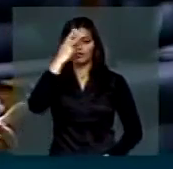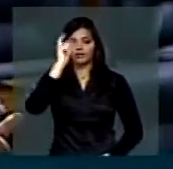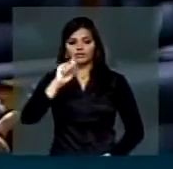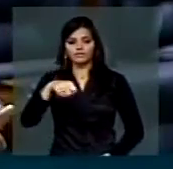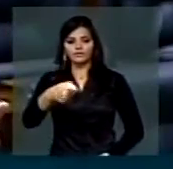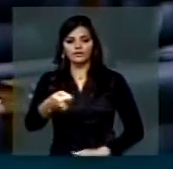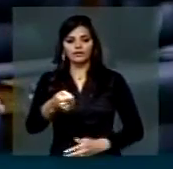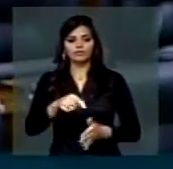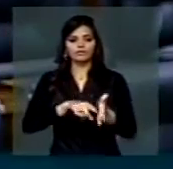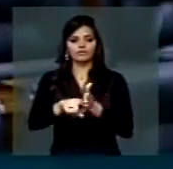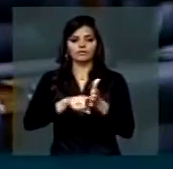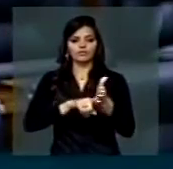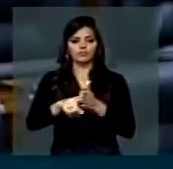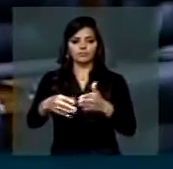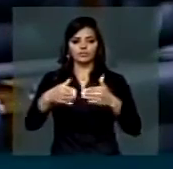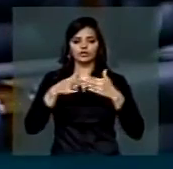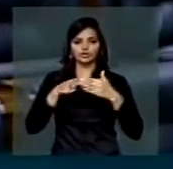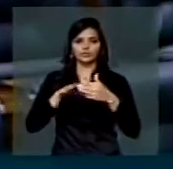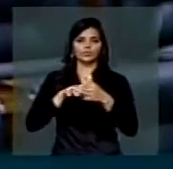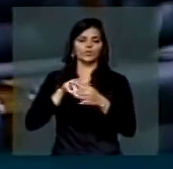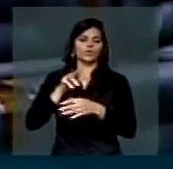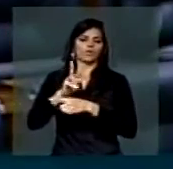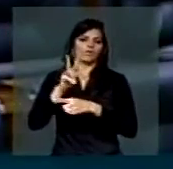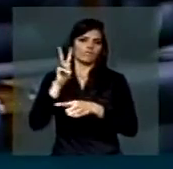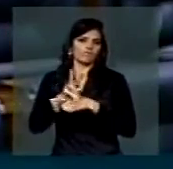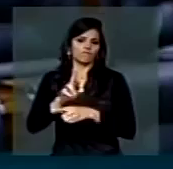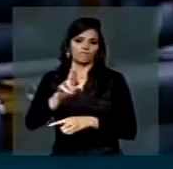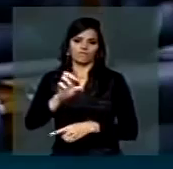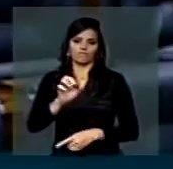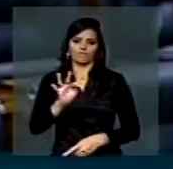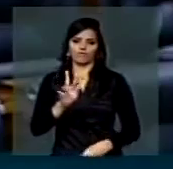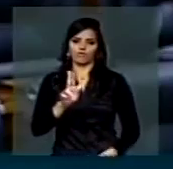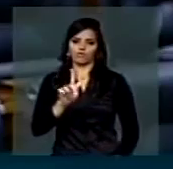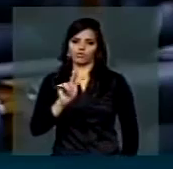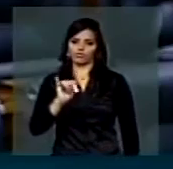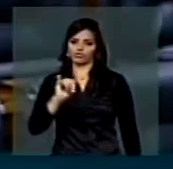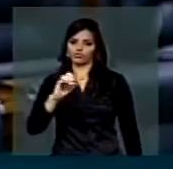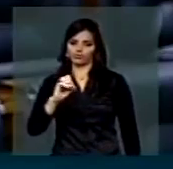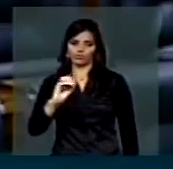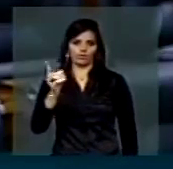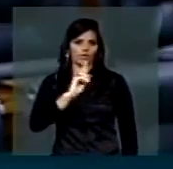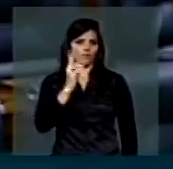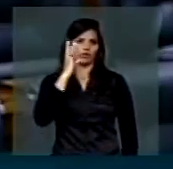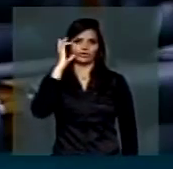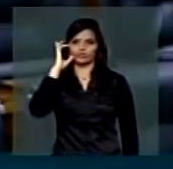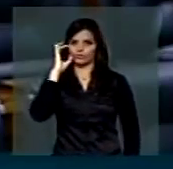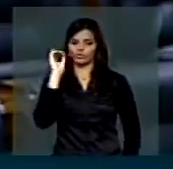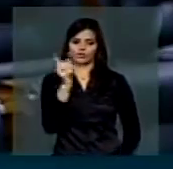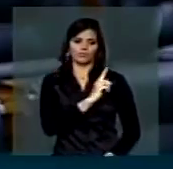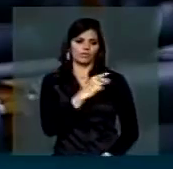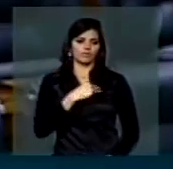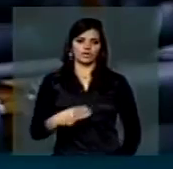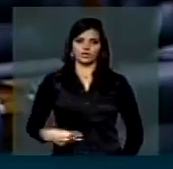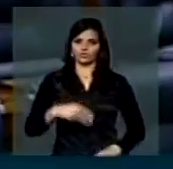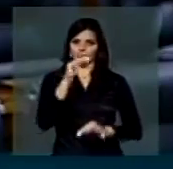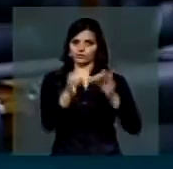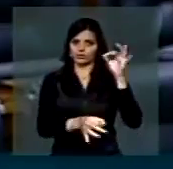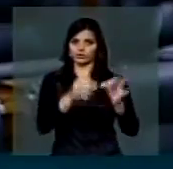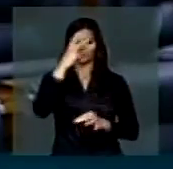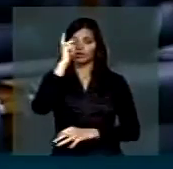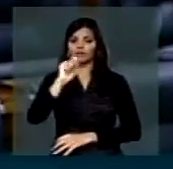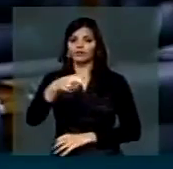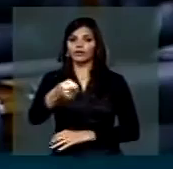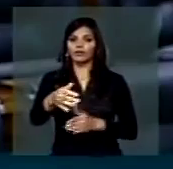um pedido de refúgio não é a Presidenta da República e muito menos o Ministro da Justiça. Quem analisa um pedido